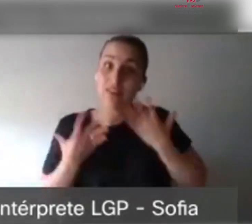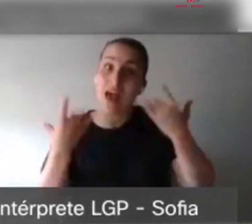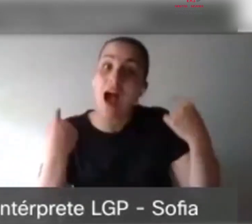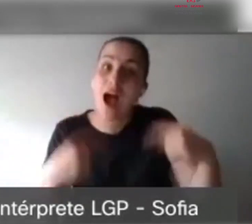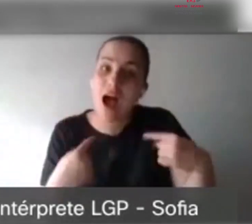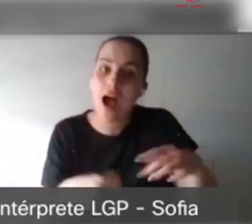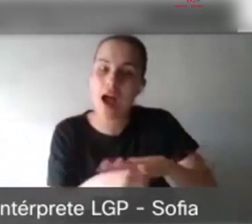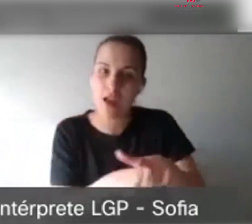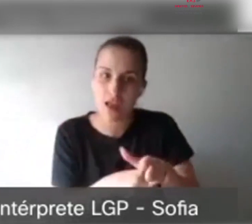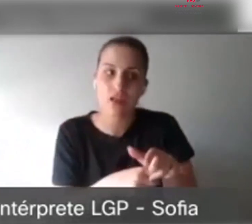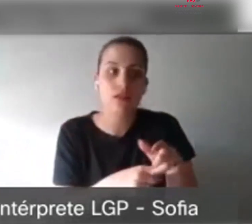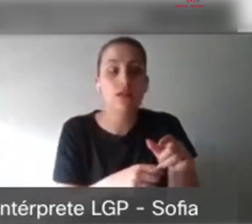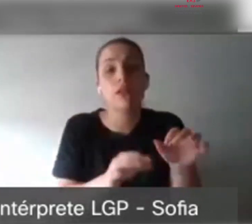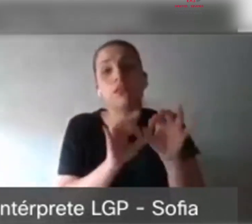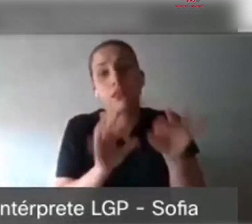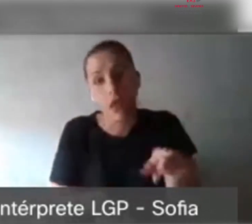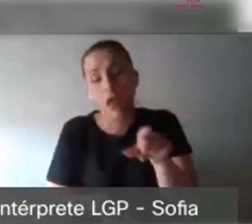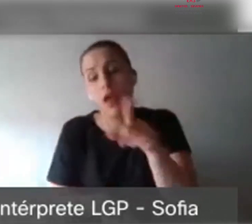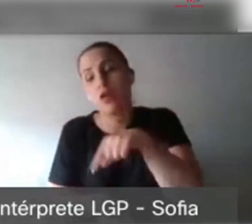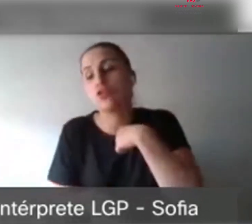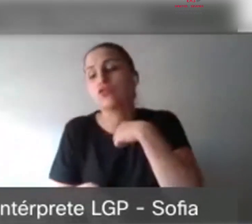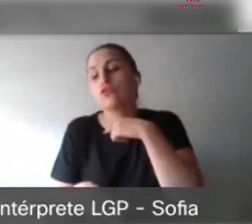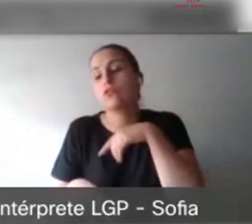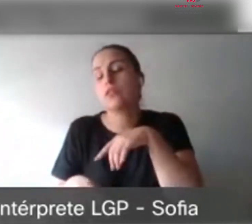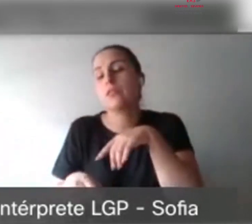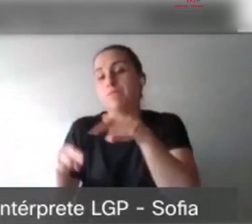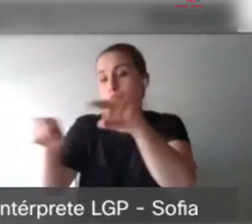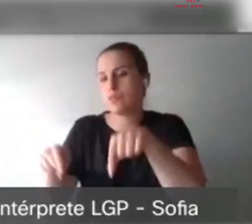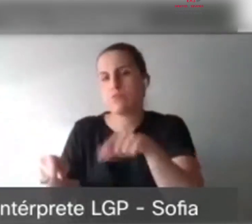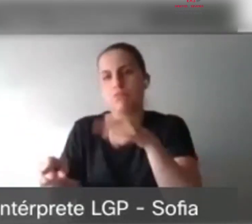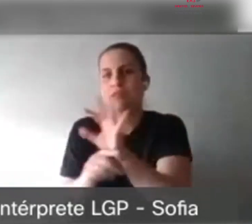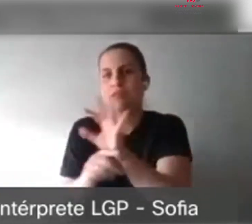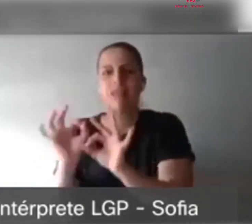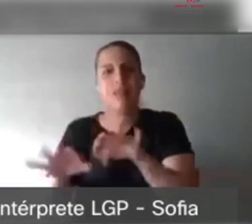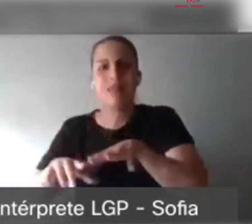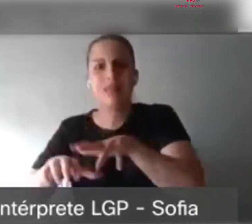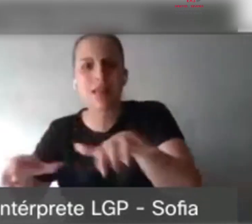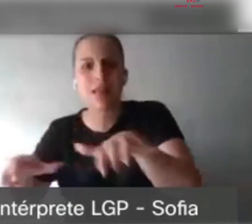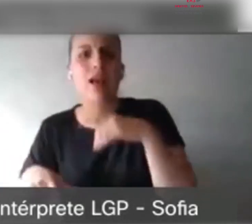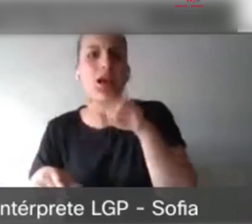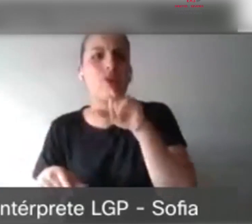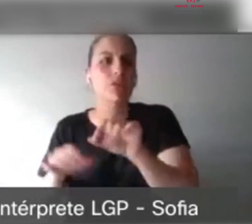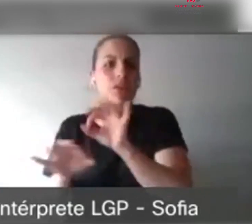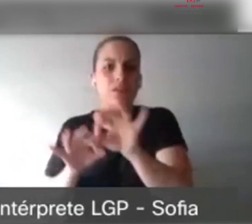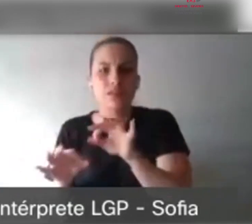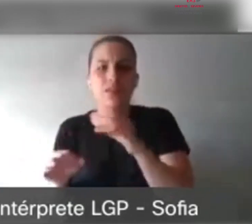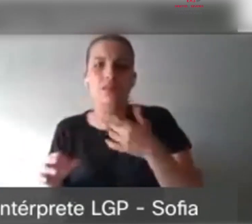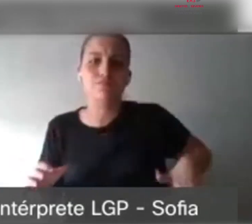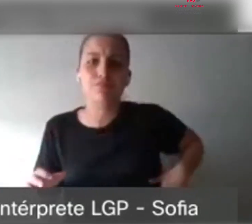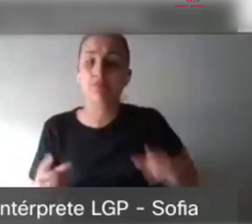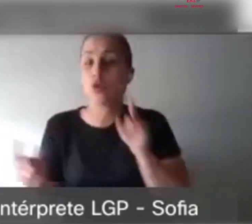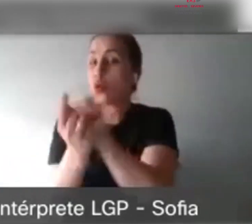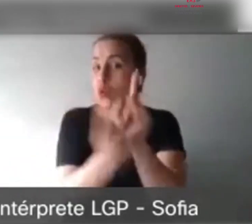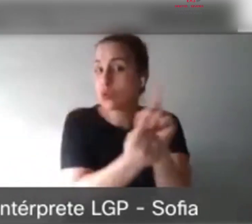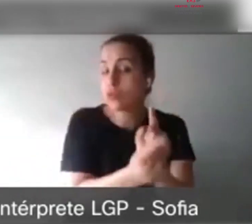mesma forma que criamos áreas específicas para fazer tratamentos, por exemplo, tratamentos oncológicos, tratamentos de hospitais de dia, consultas